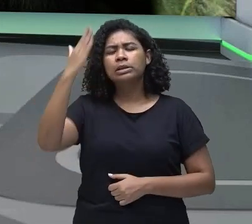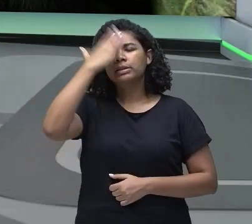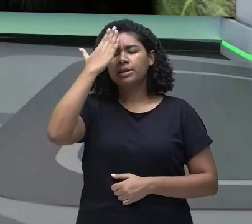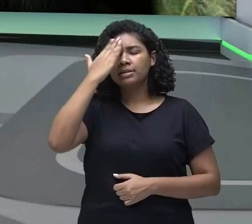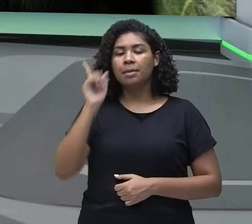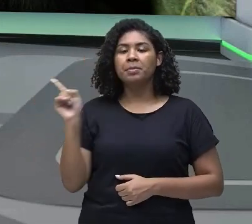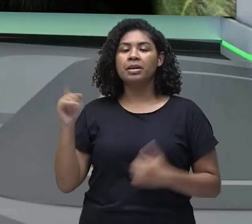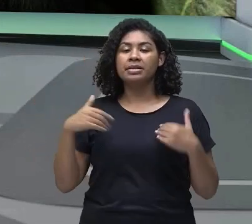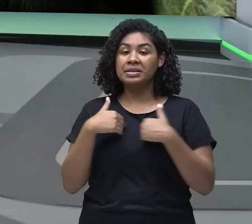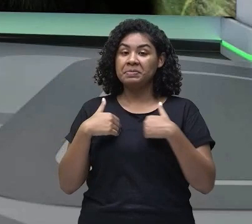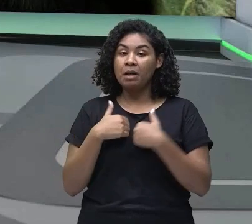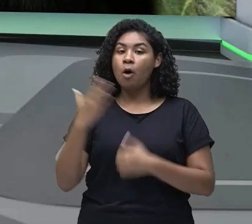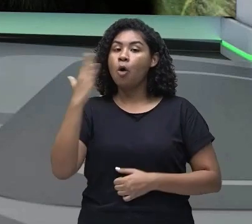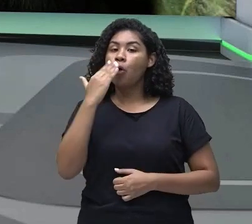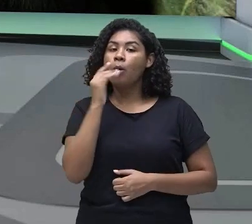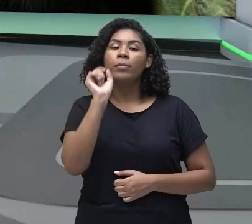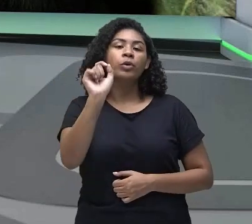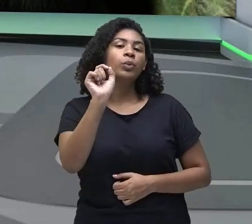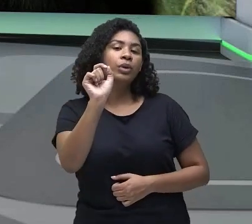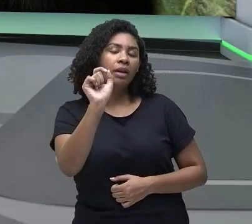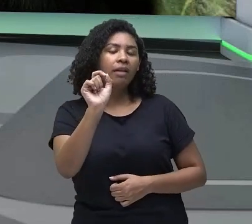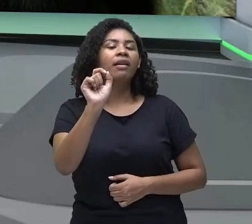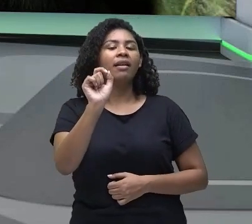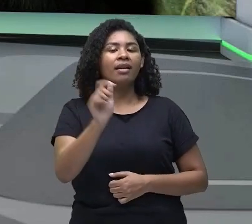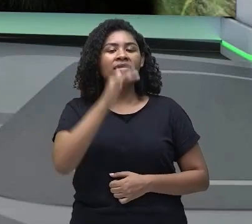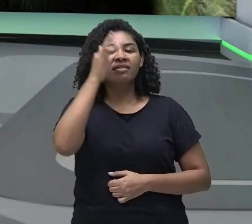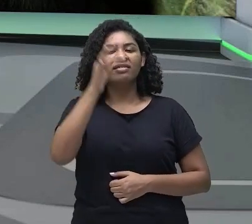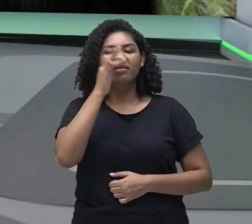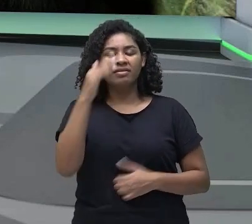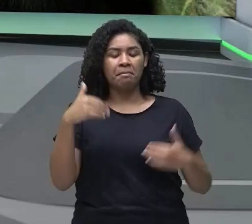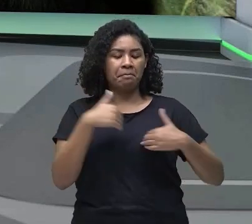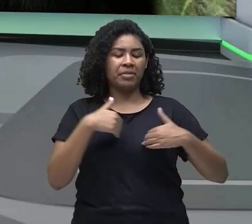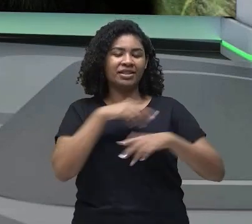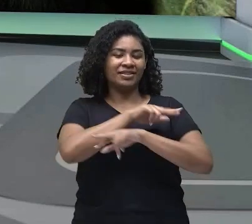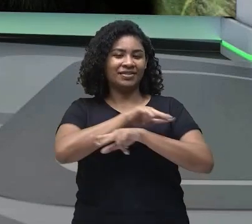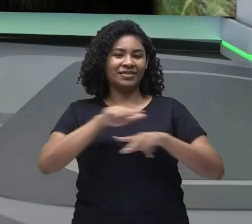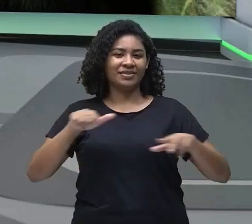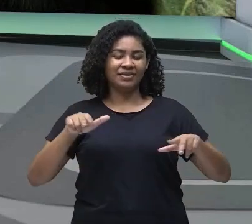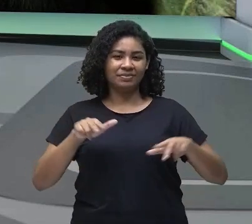consome só plantas, ele só se alimenta de